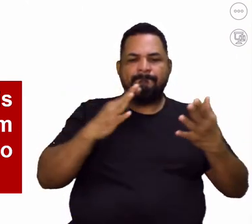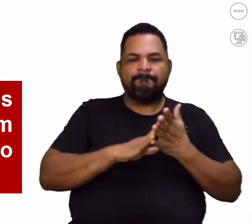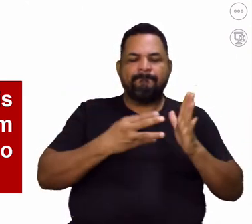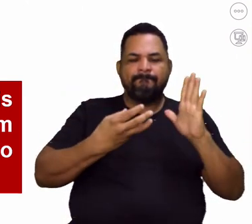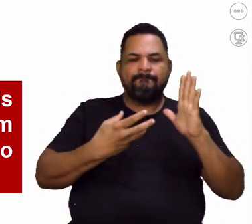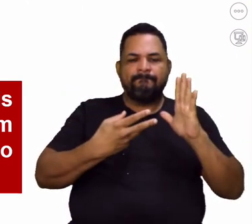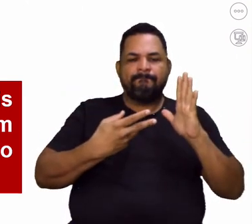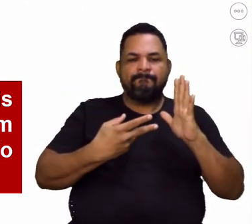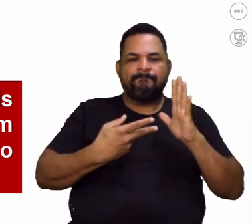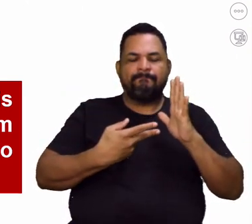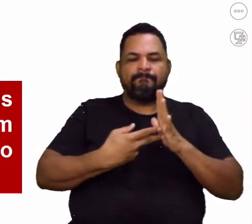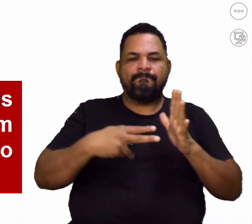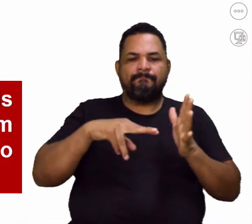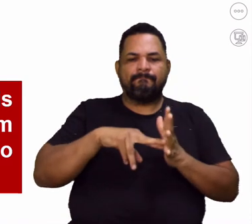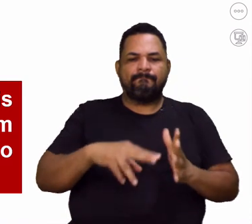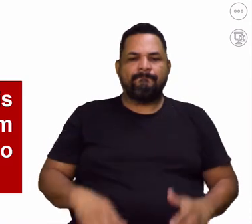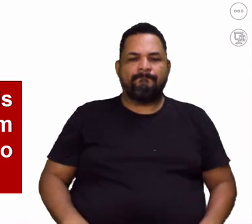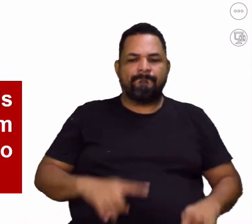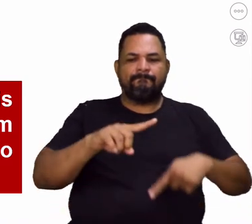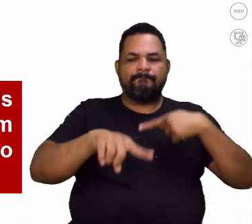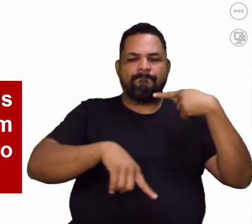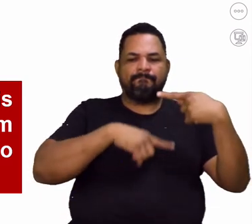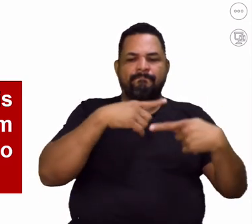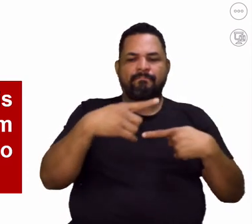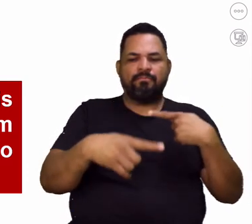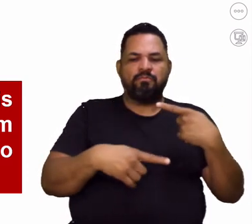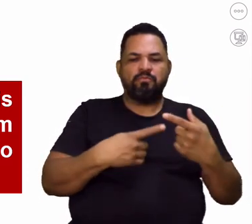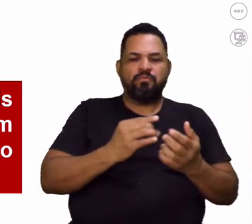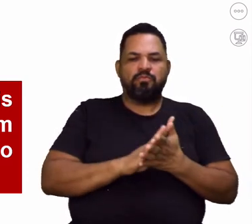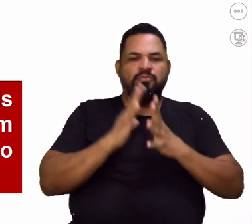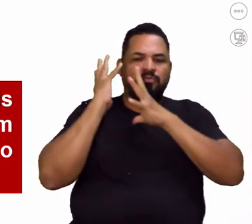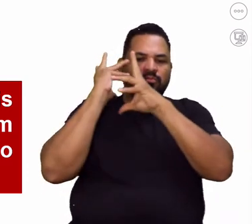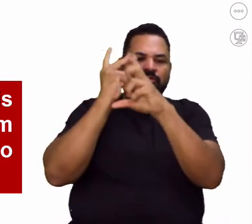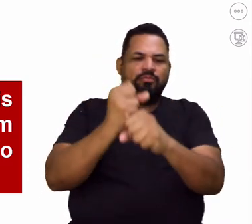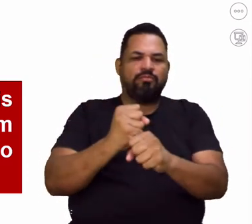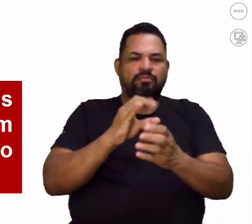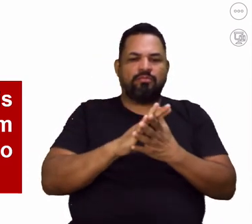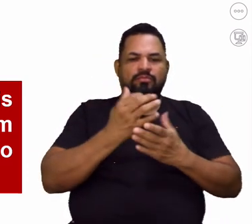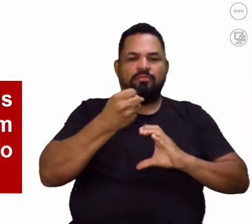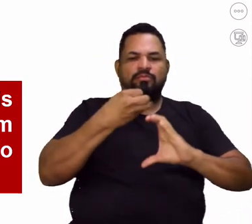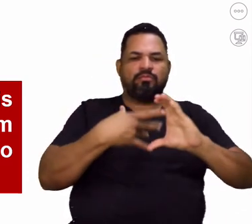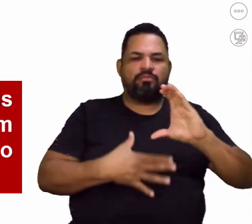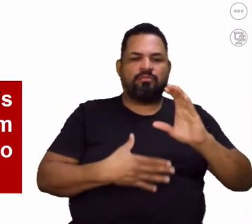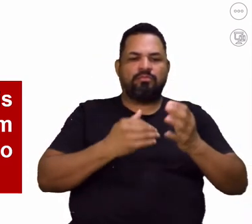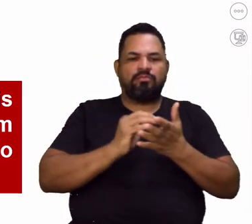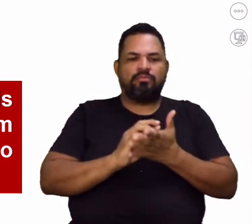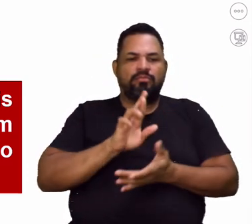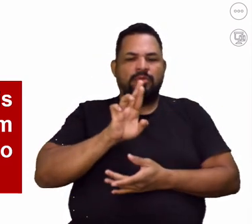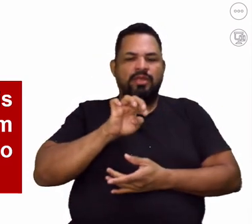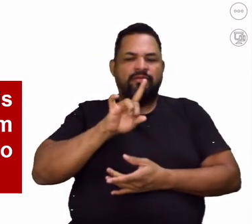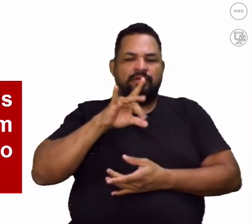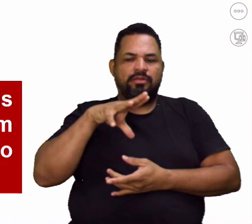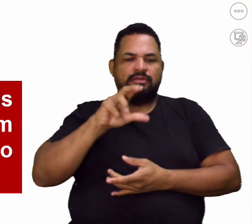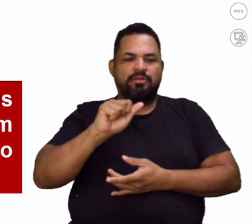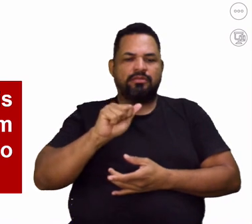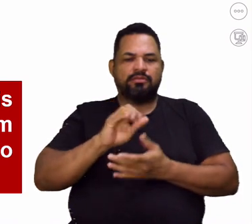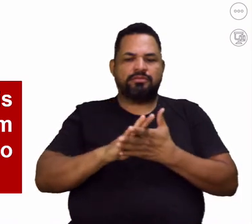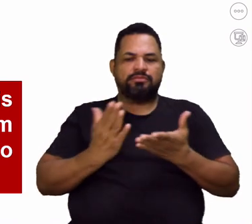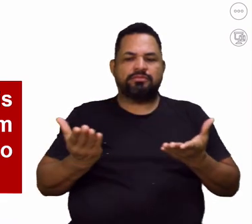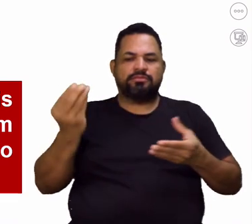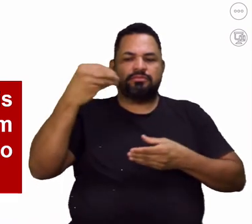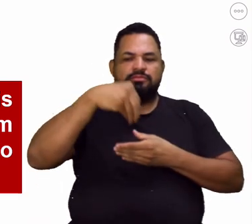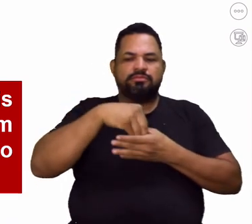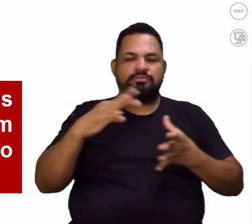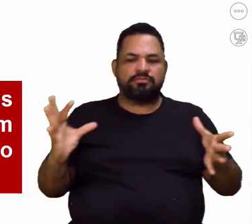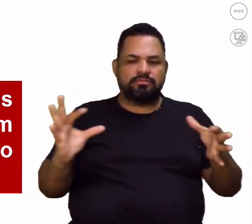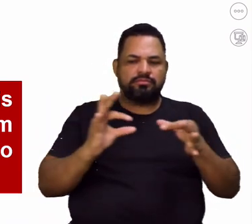beleza? Muito bem, depois nós podemos agora revisar a função referencial. A referencial corresponde ao